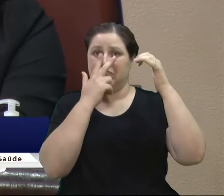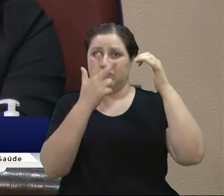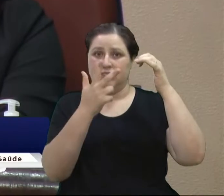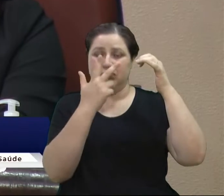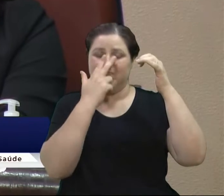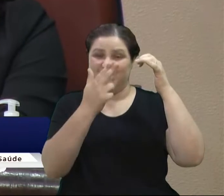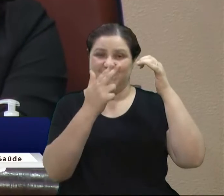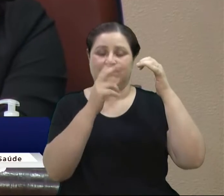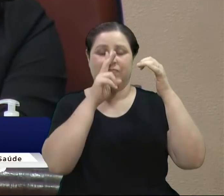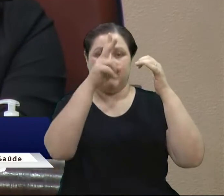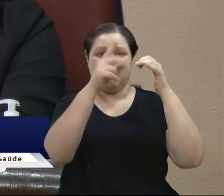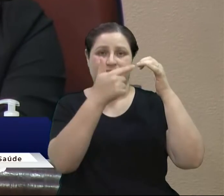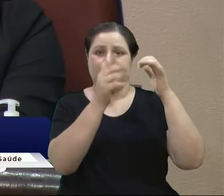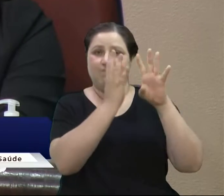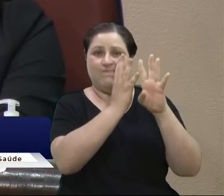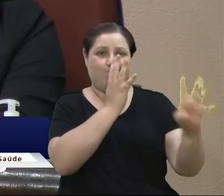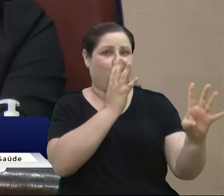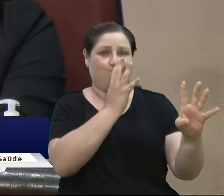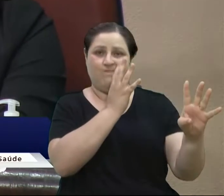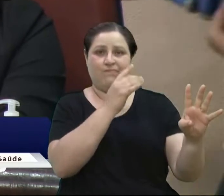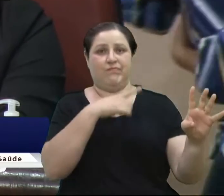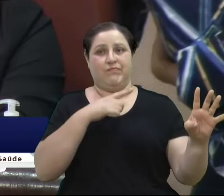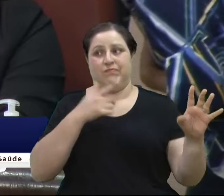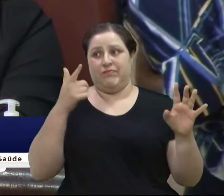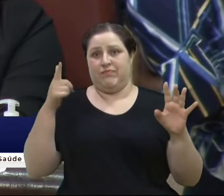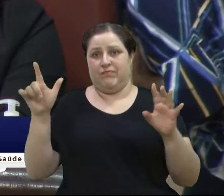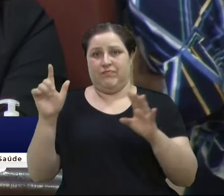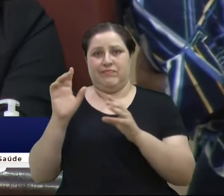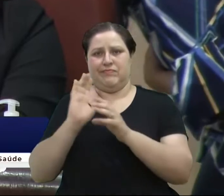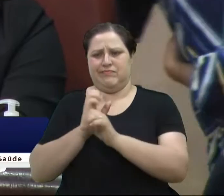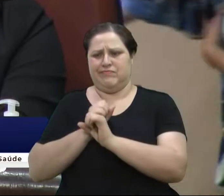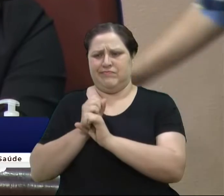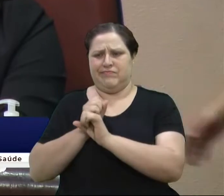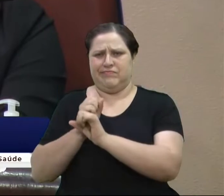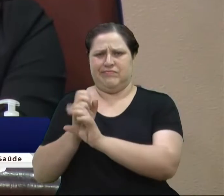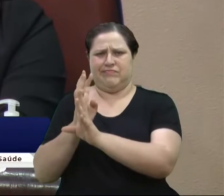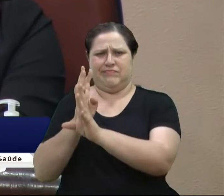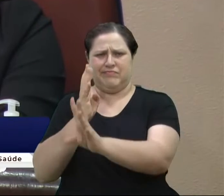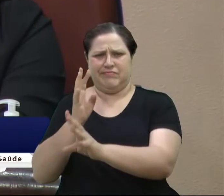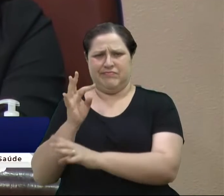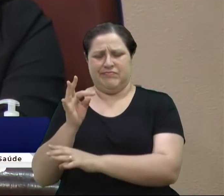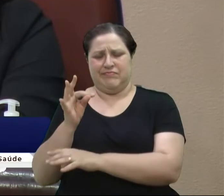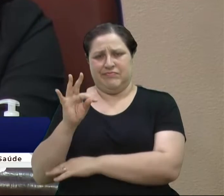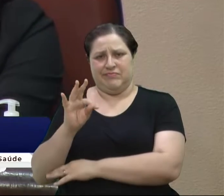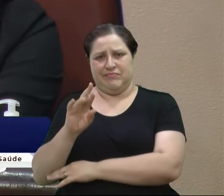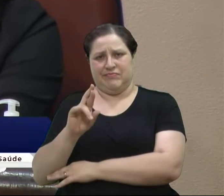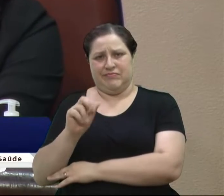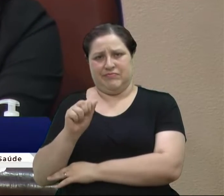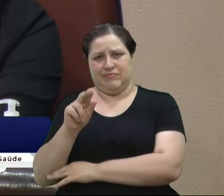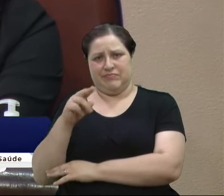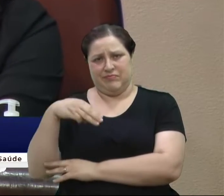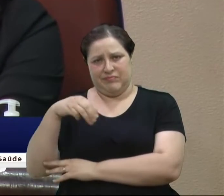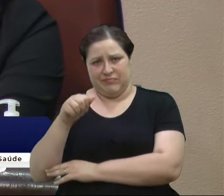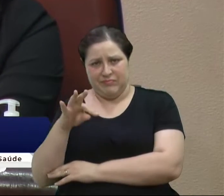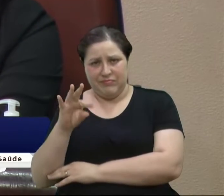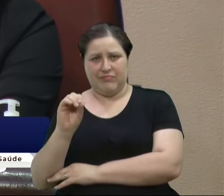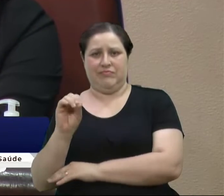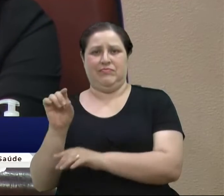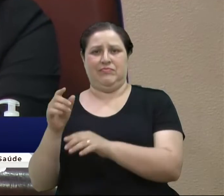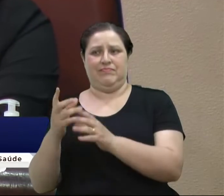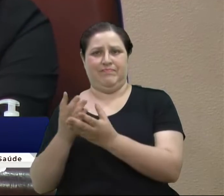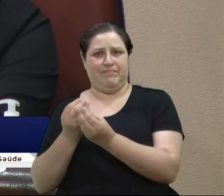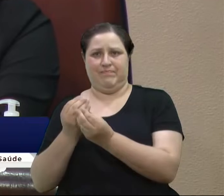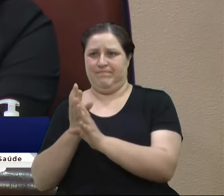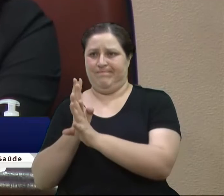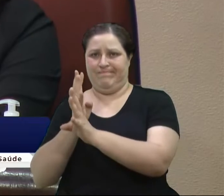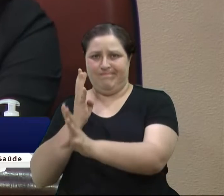gerais, cirurgias de traumato, que já vem há muitos anos, né, que é uma pauta da nossa região. Acho que, primeiramente, seria